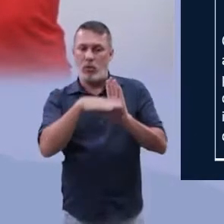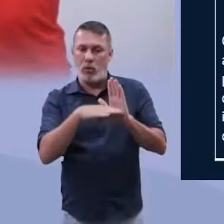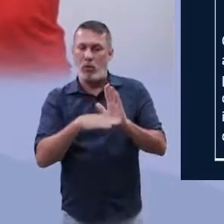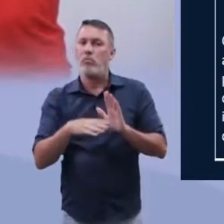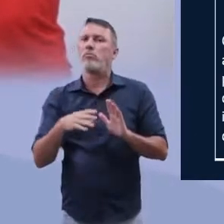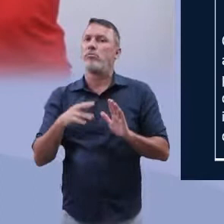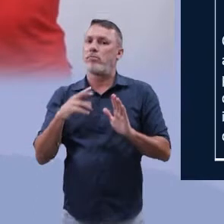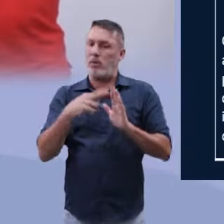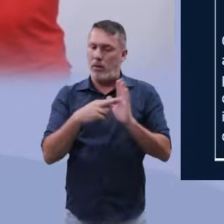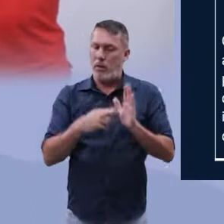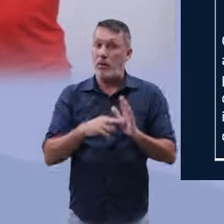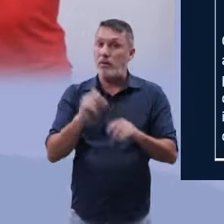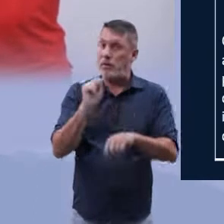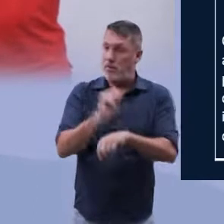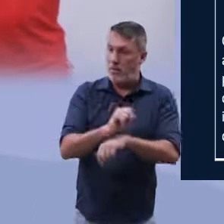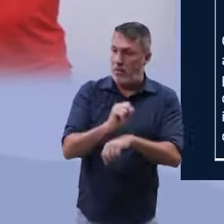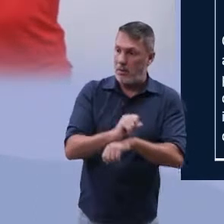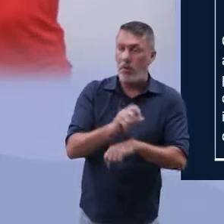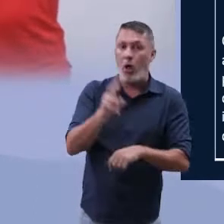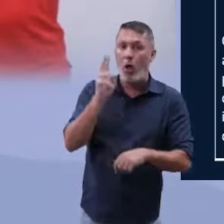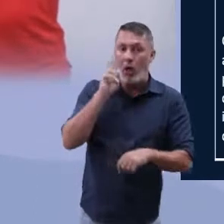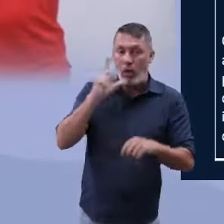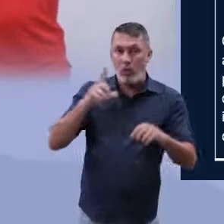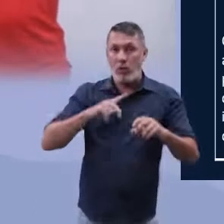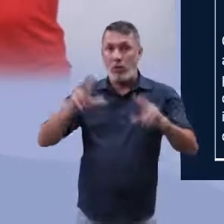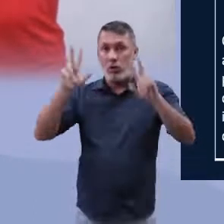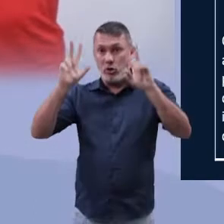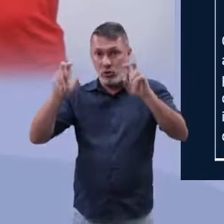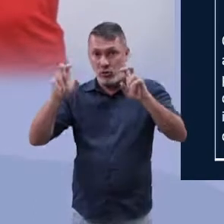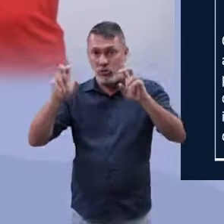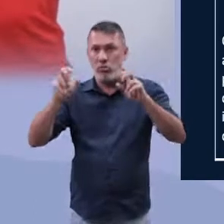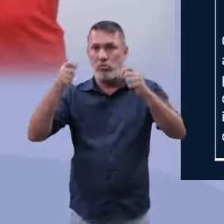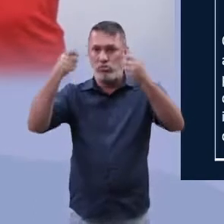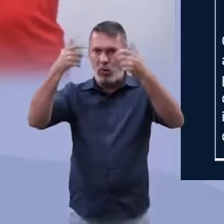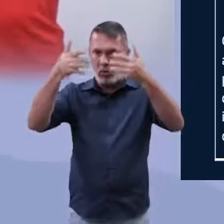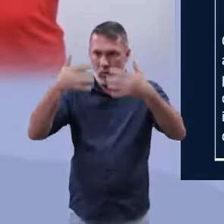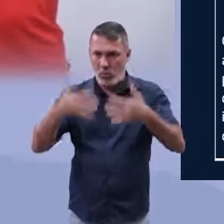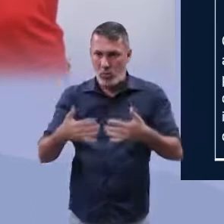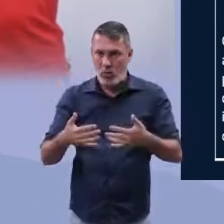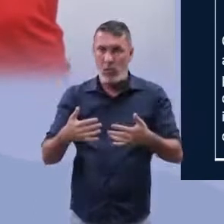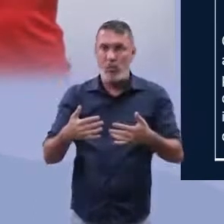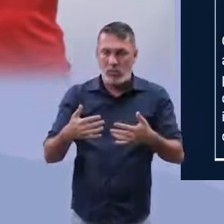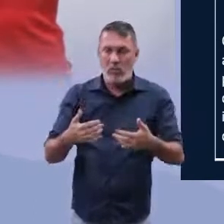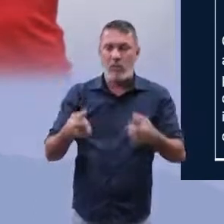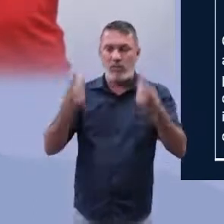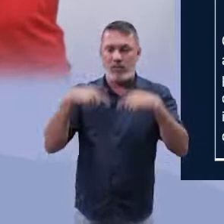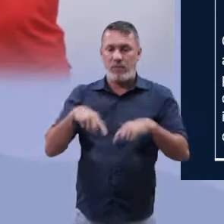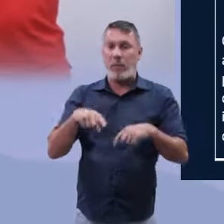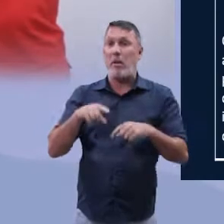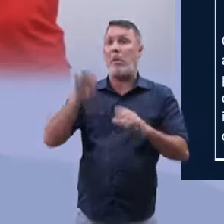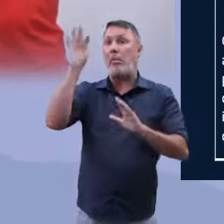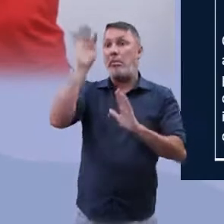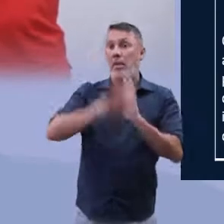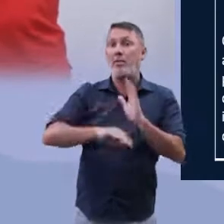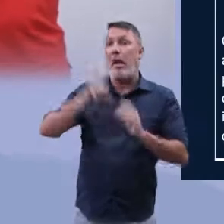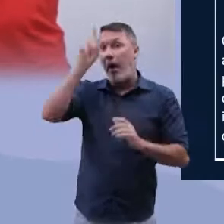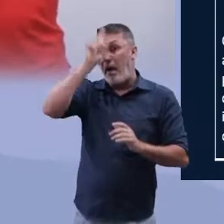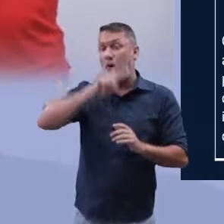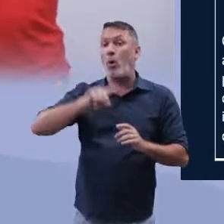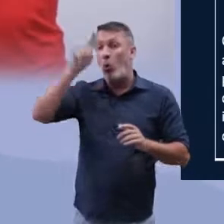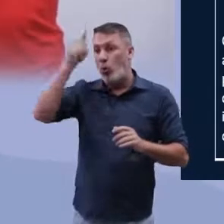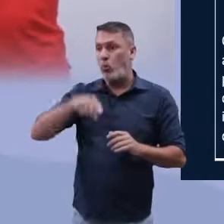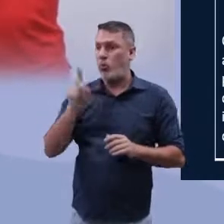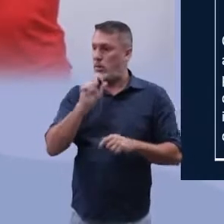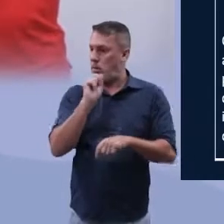aquele protocolo, não é? Espera, vê se tem título, olha de onde veio, vai para o enunciado. Não vai ler esse texto em